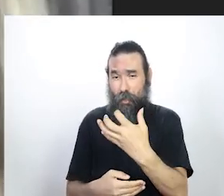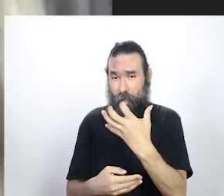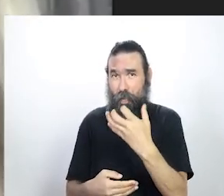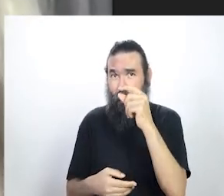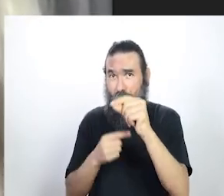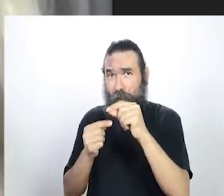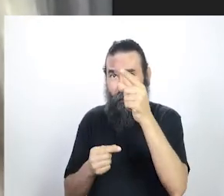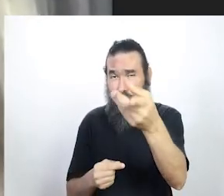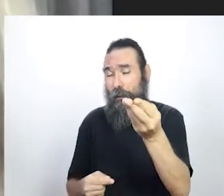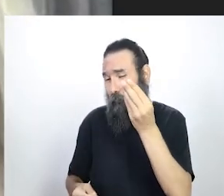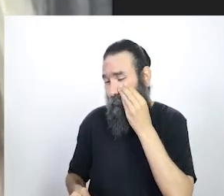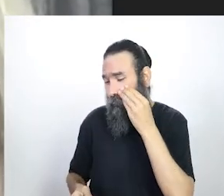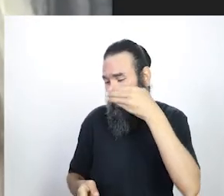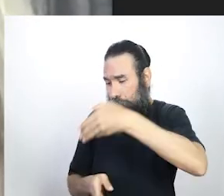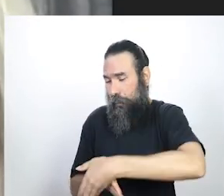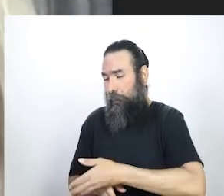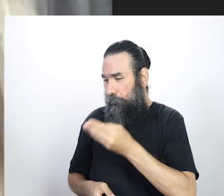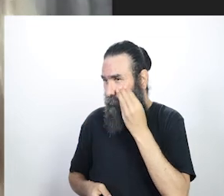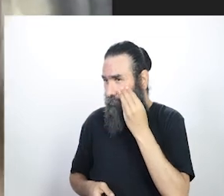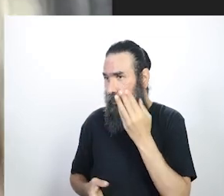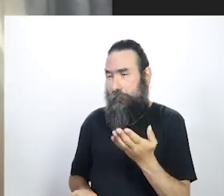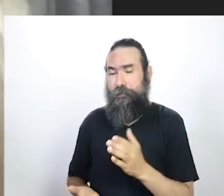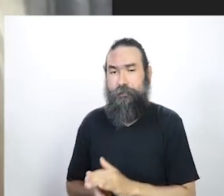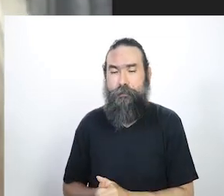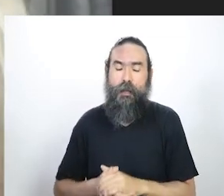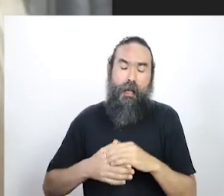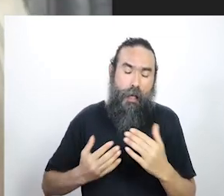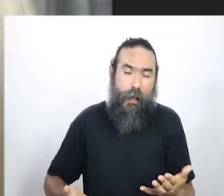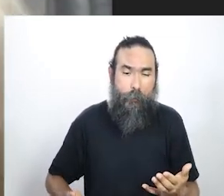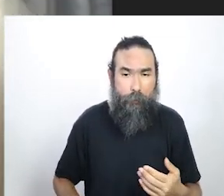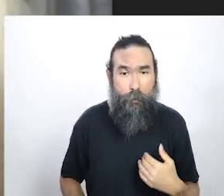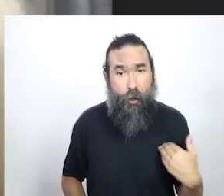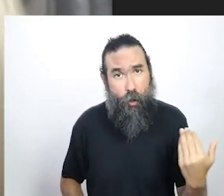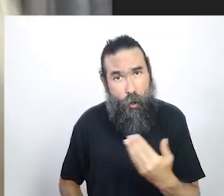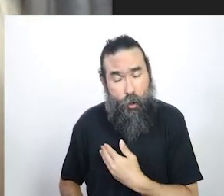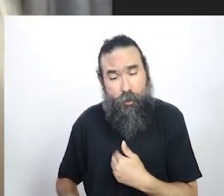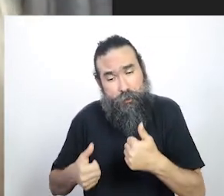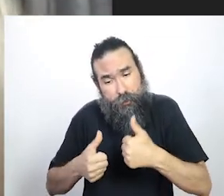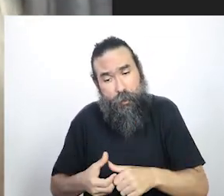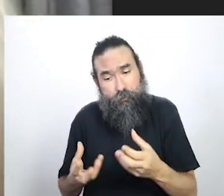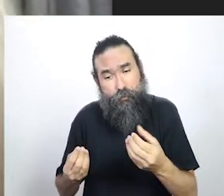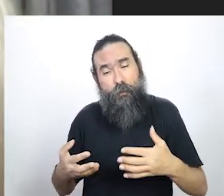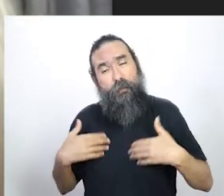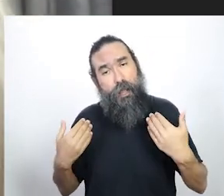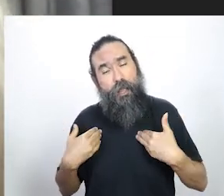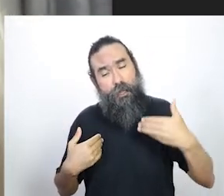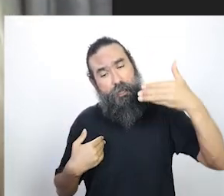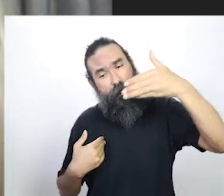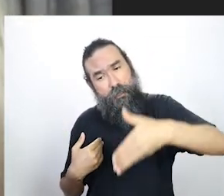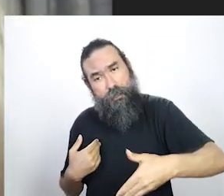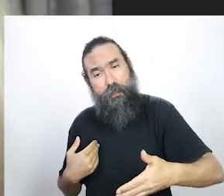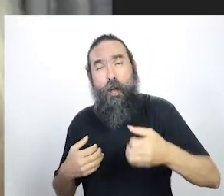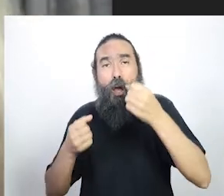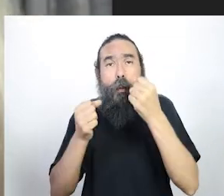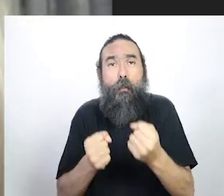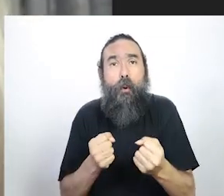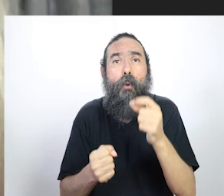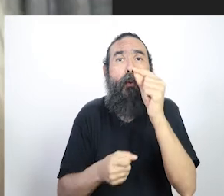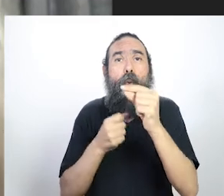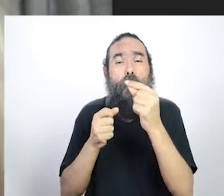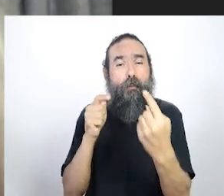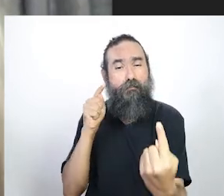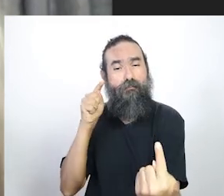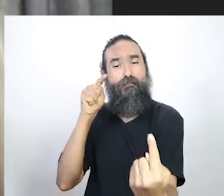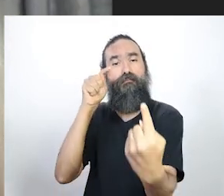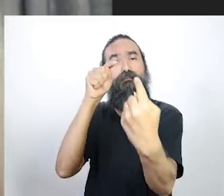faço questão que você também conheça. Mas, por hora, eu acho que essa contribuição, eu fico muito feliz de estar aqui